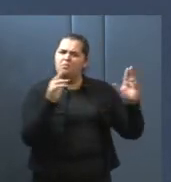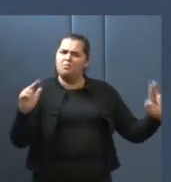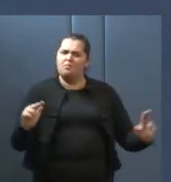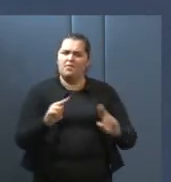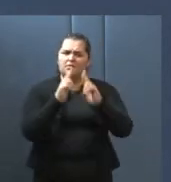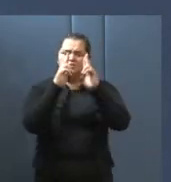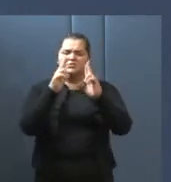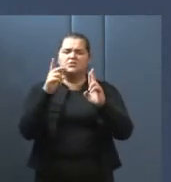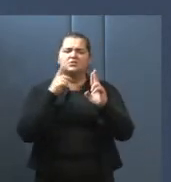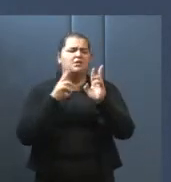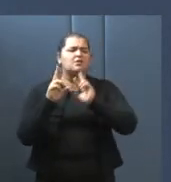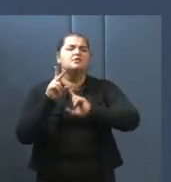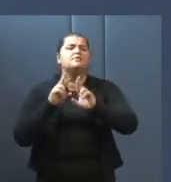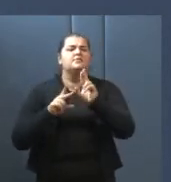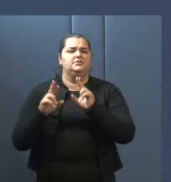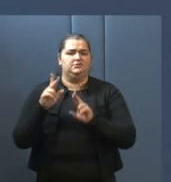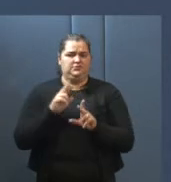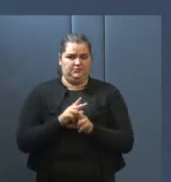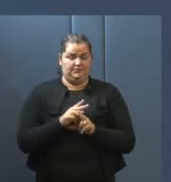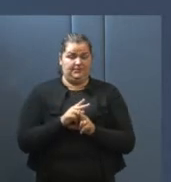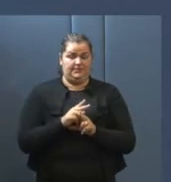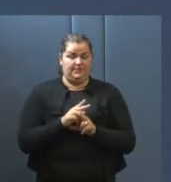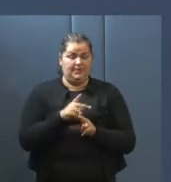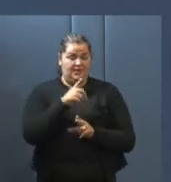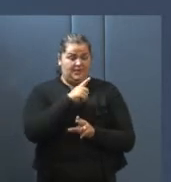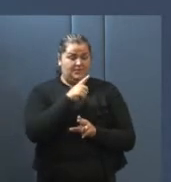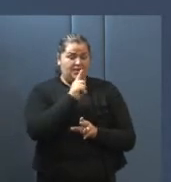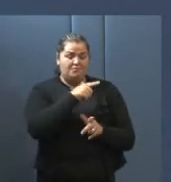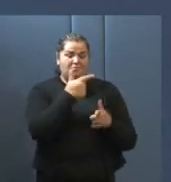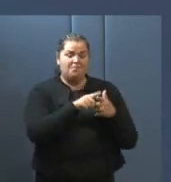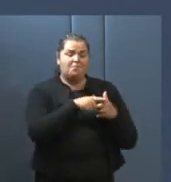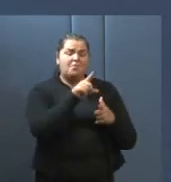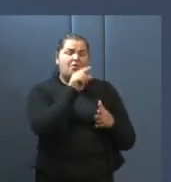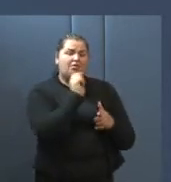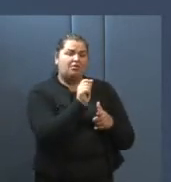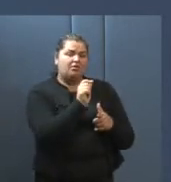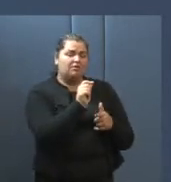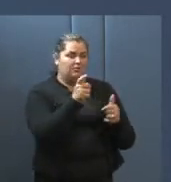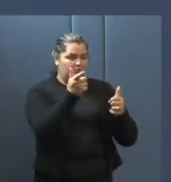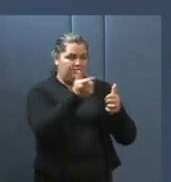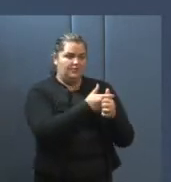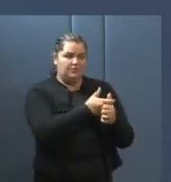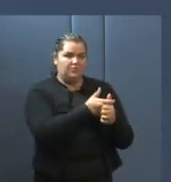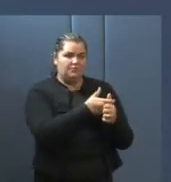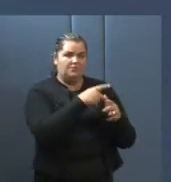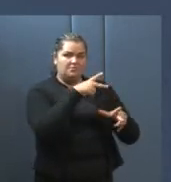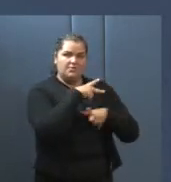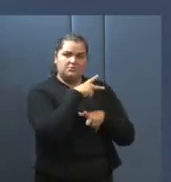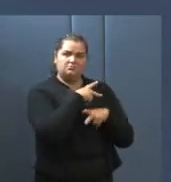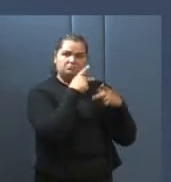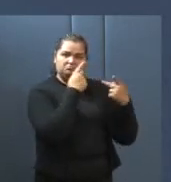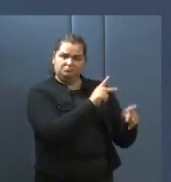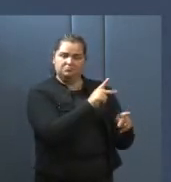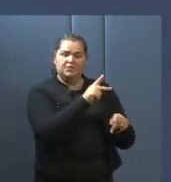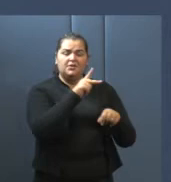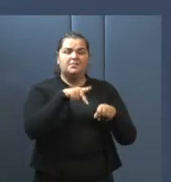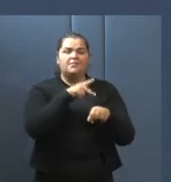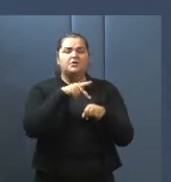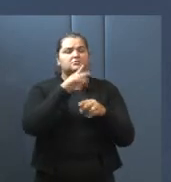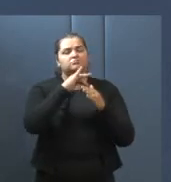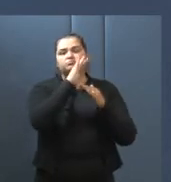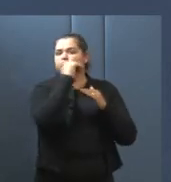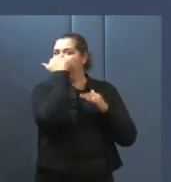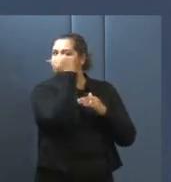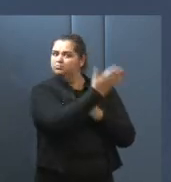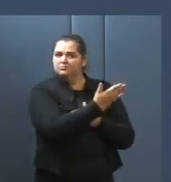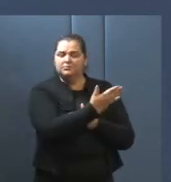negociações bilaterais. Nesses casos, o nosso risco é o devedor privado no país estrangeiro, de forma